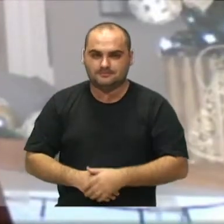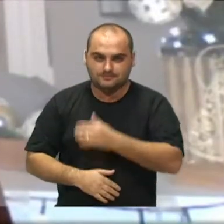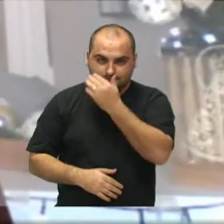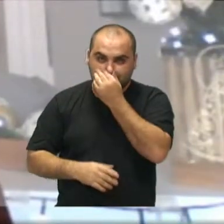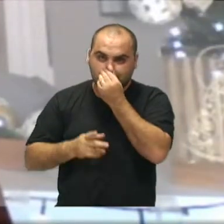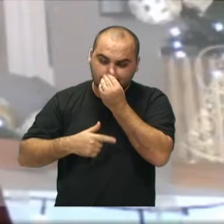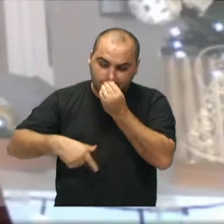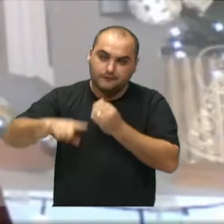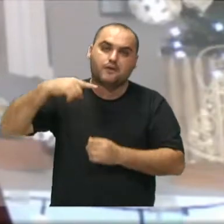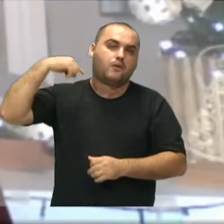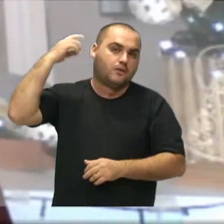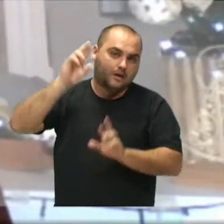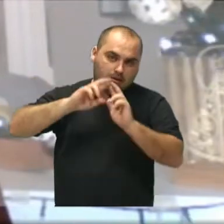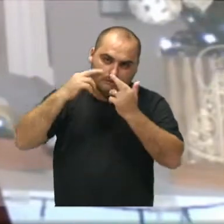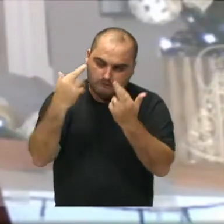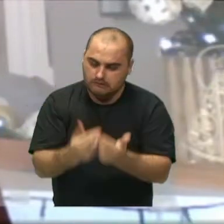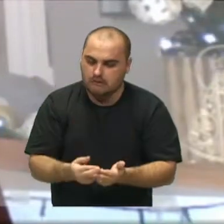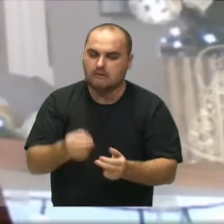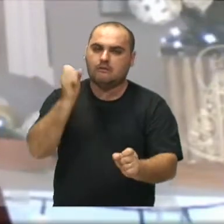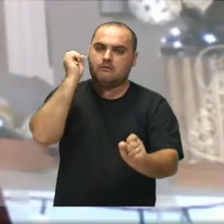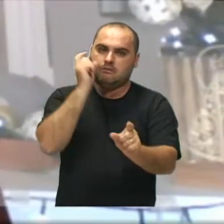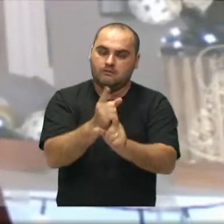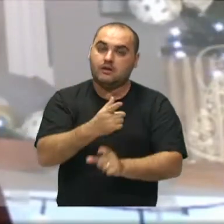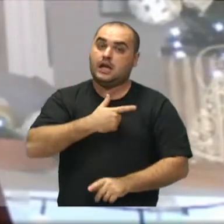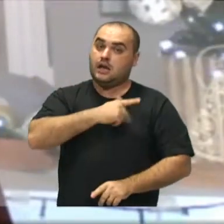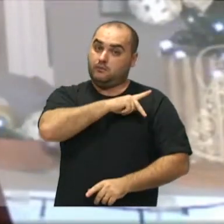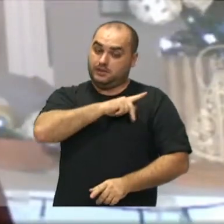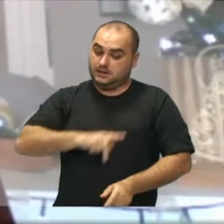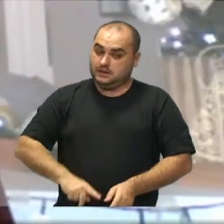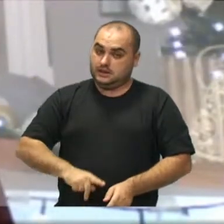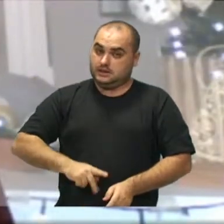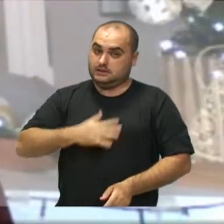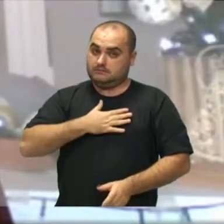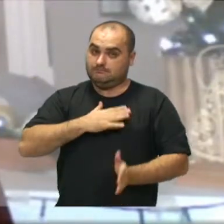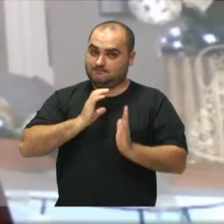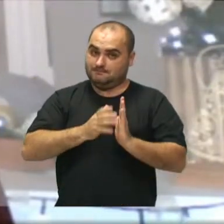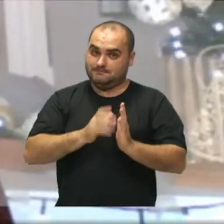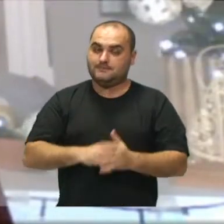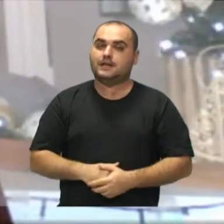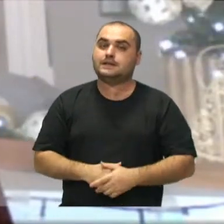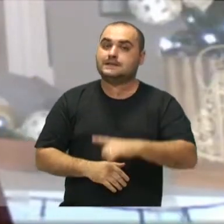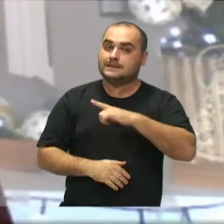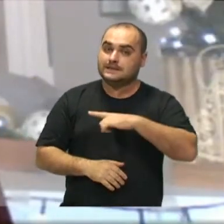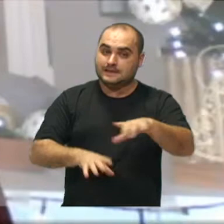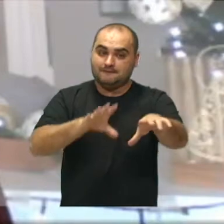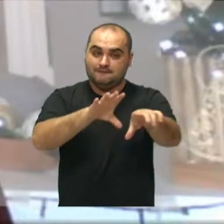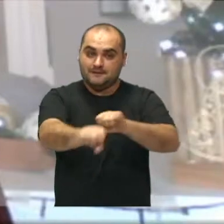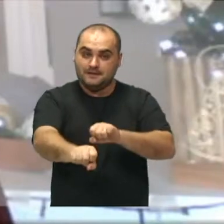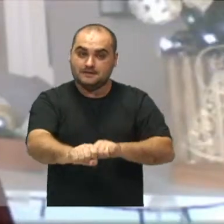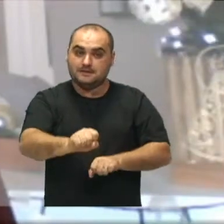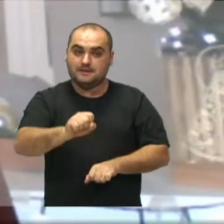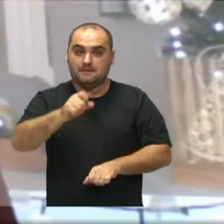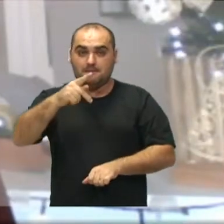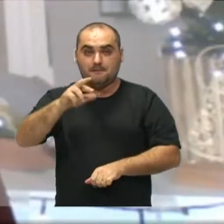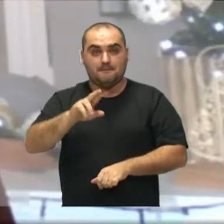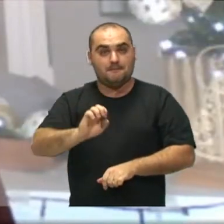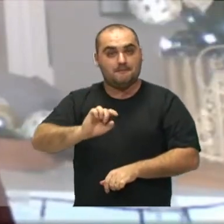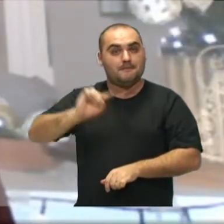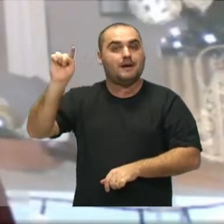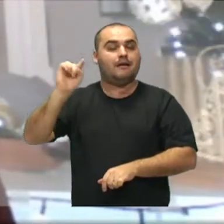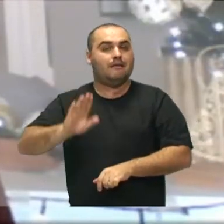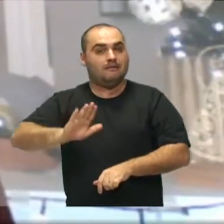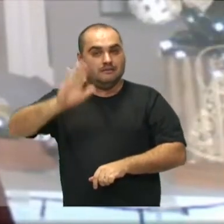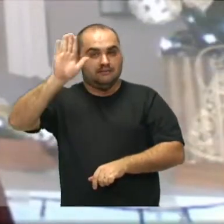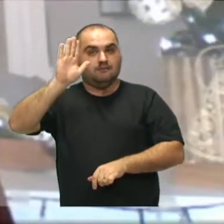fazendo reuniões, os encontros, eu sou presidente do meu partido, então tinha a formação ainda dos pré-candidatos, nós fazíamos